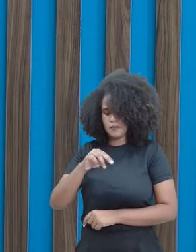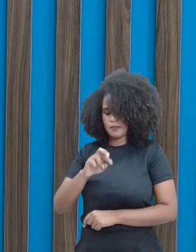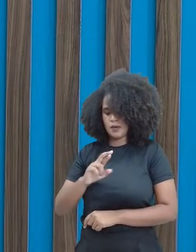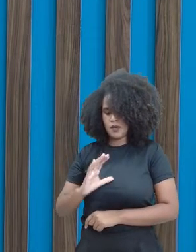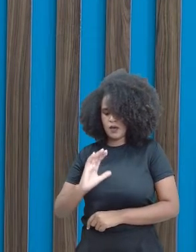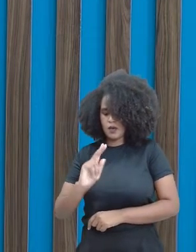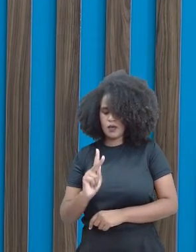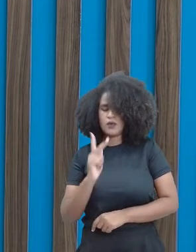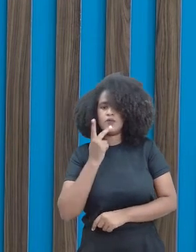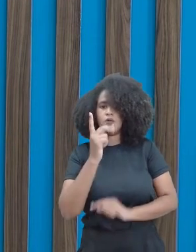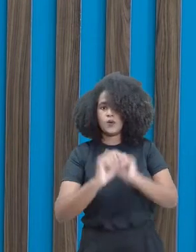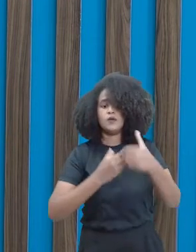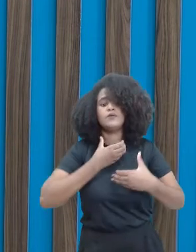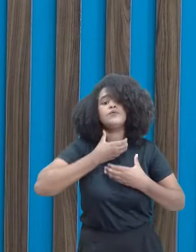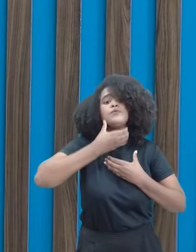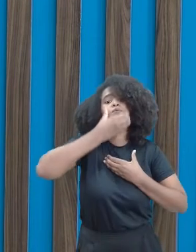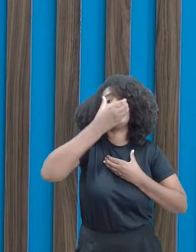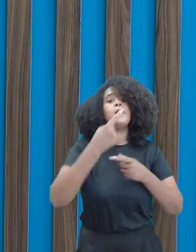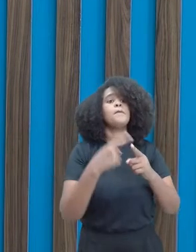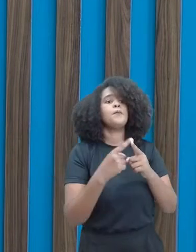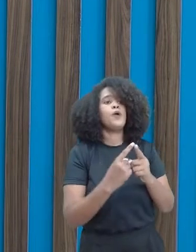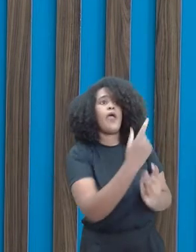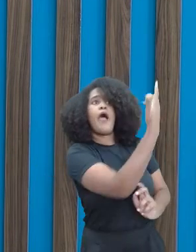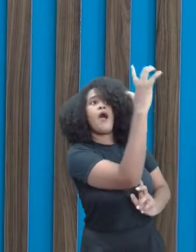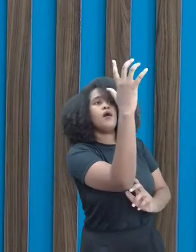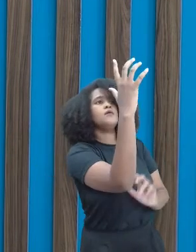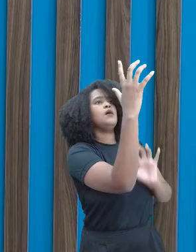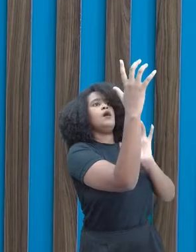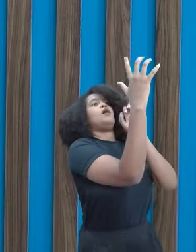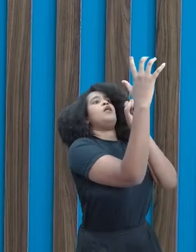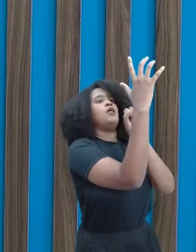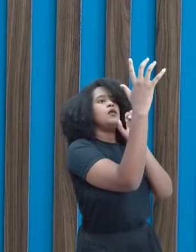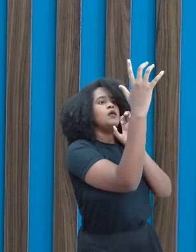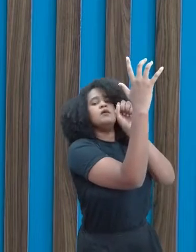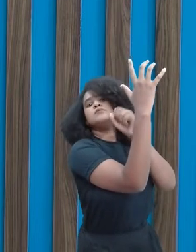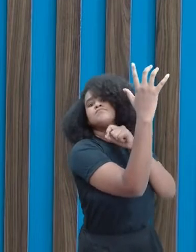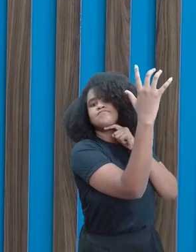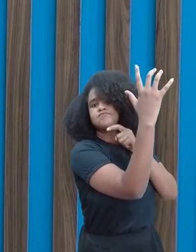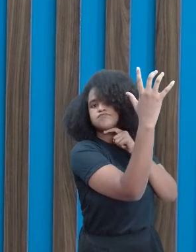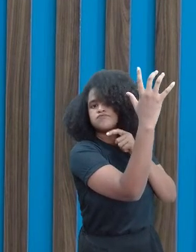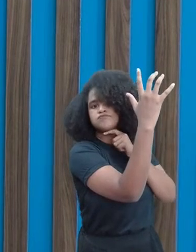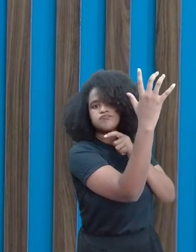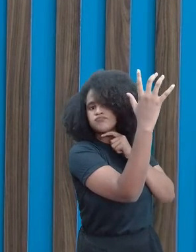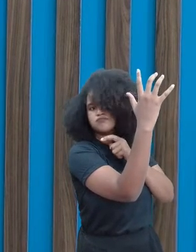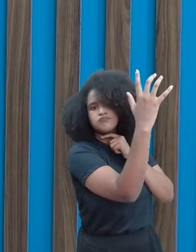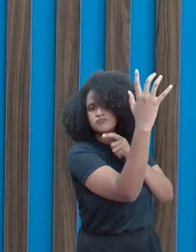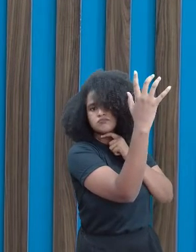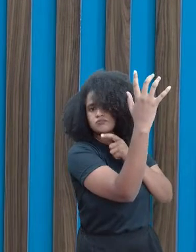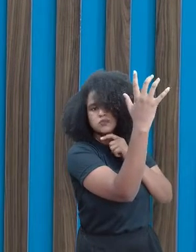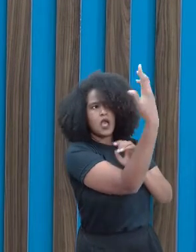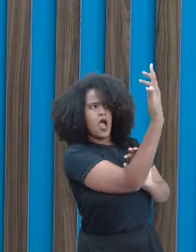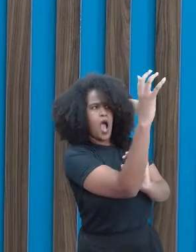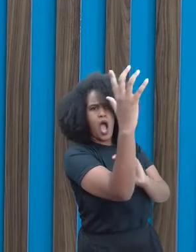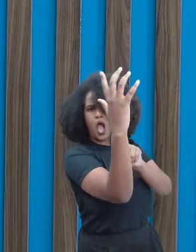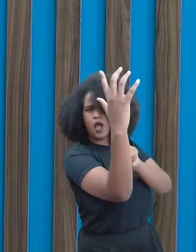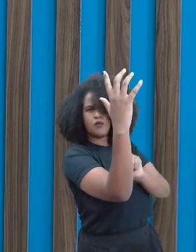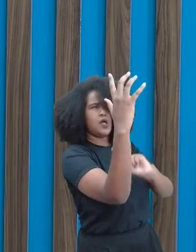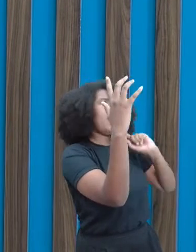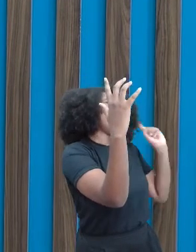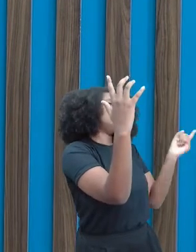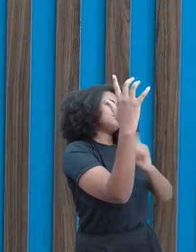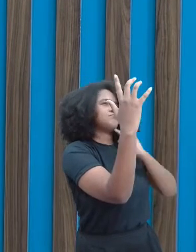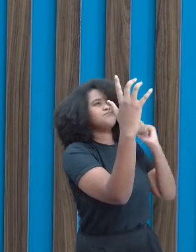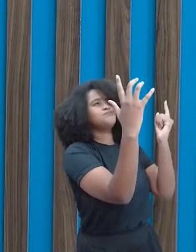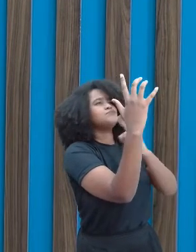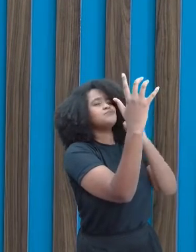o pescoço porque ela chegou numa vegetação que não tinha como ela se alimentar. As árvores eram frondosas, eram maiores